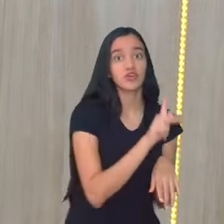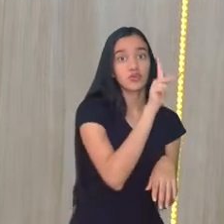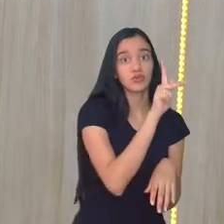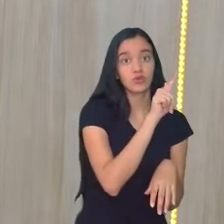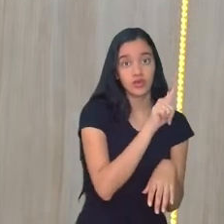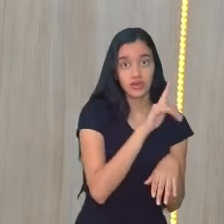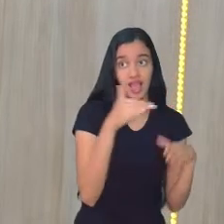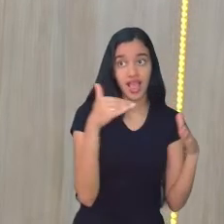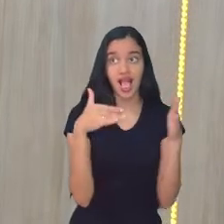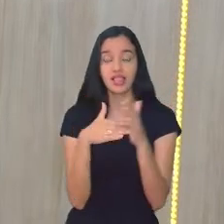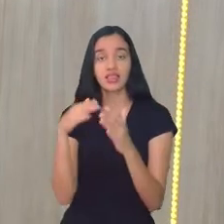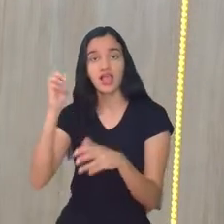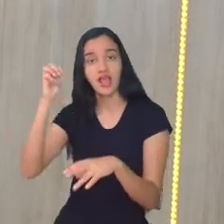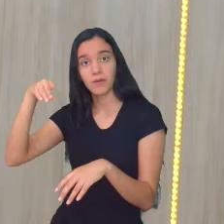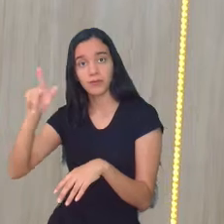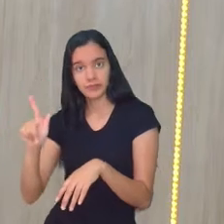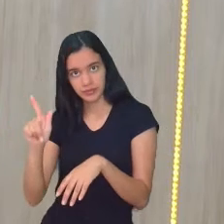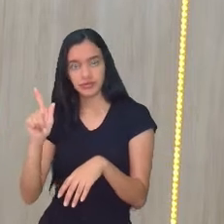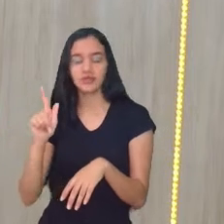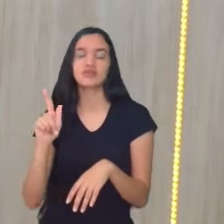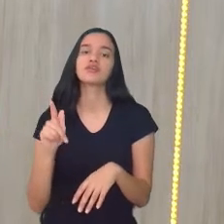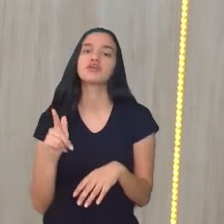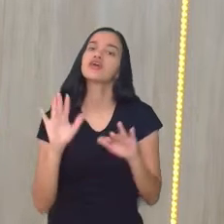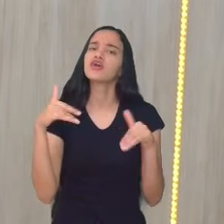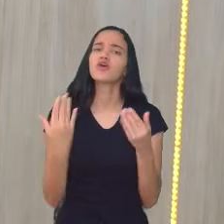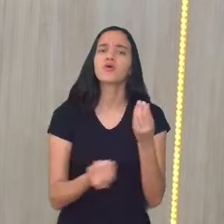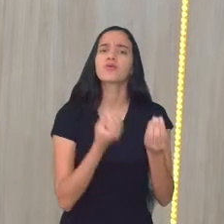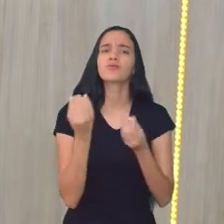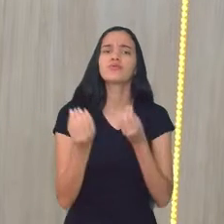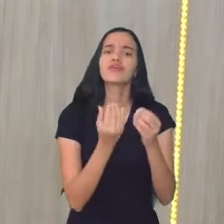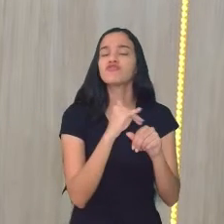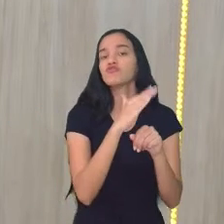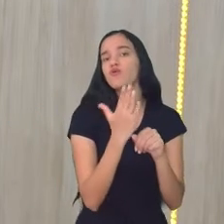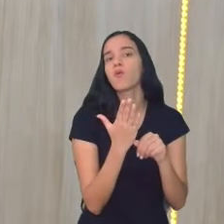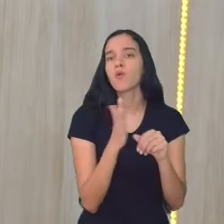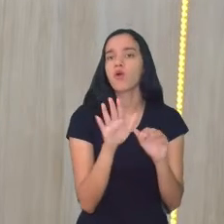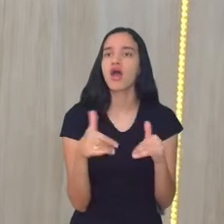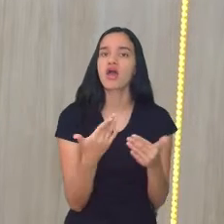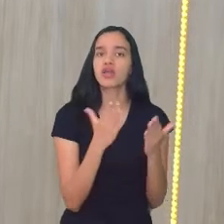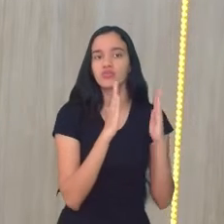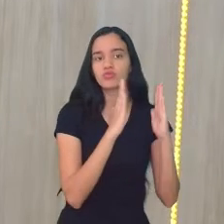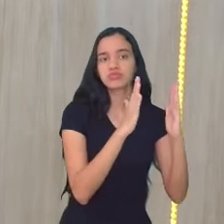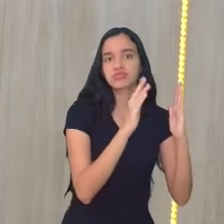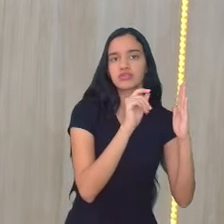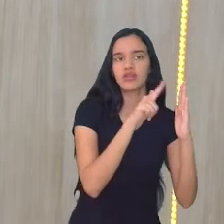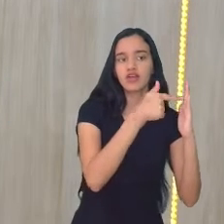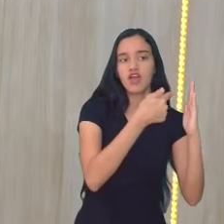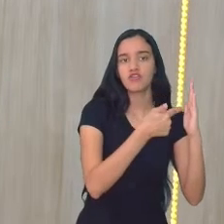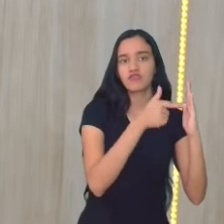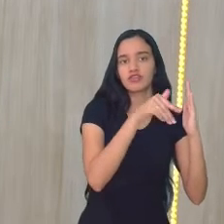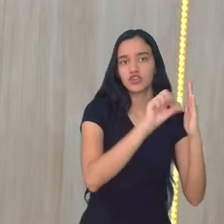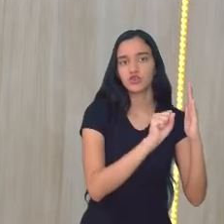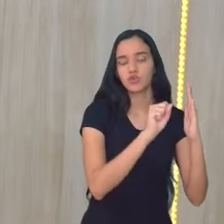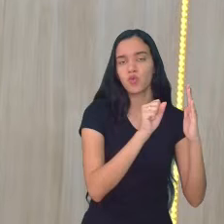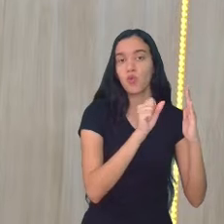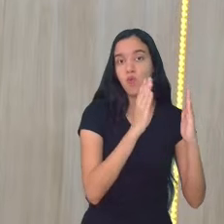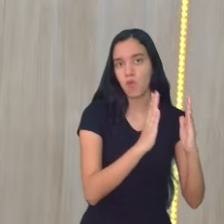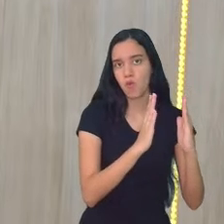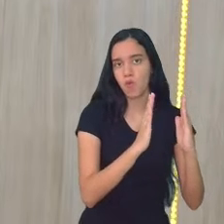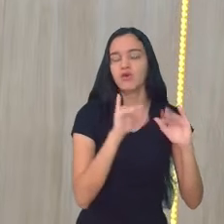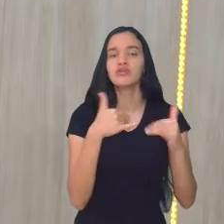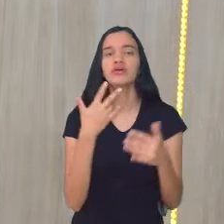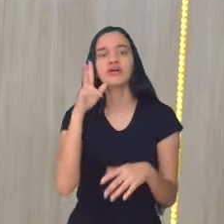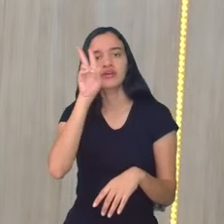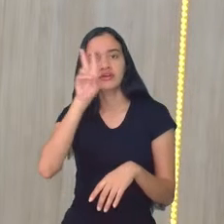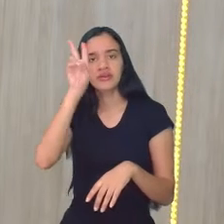o miligrama. Aí, como não tem fora, eu coloquei aqui. Lembrando que, se